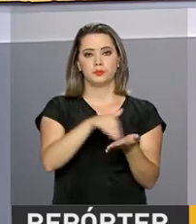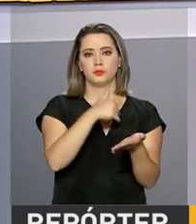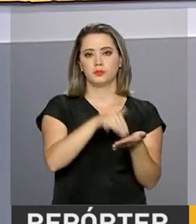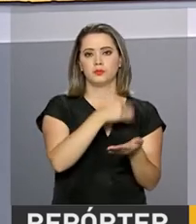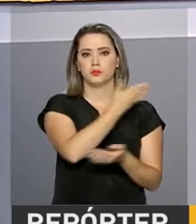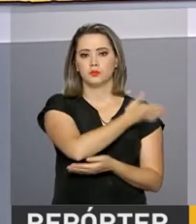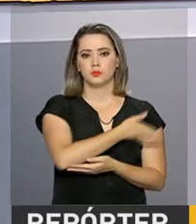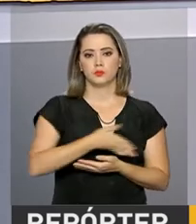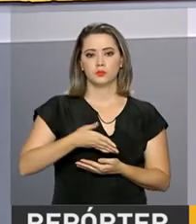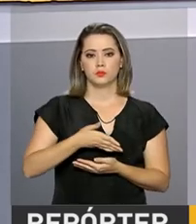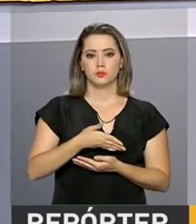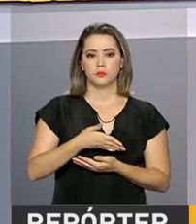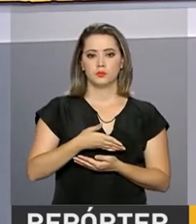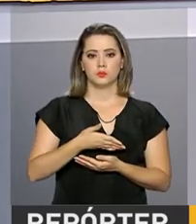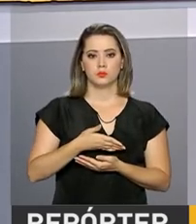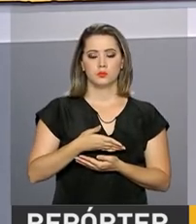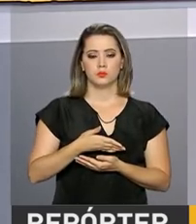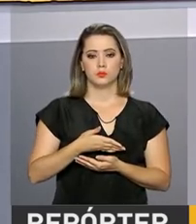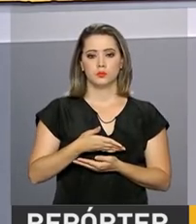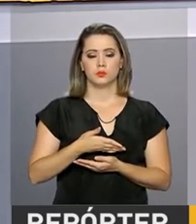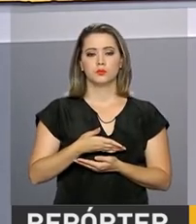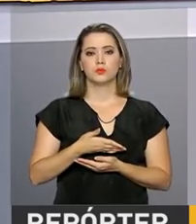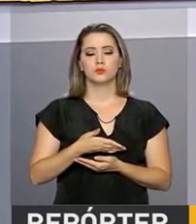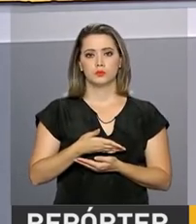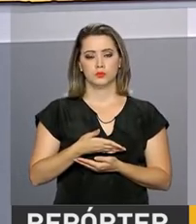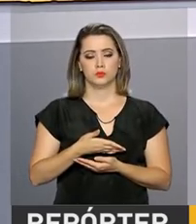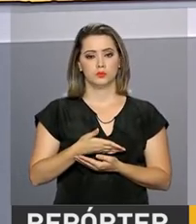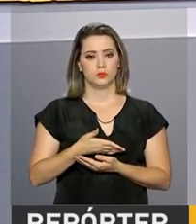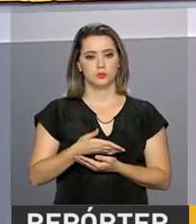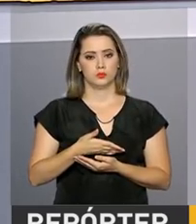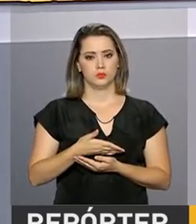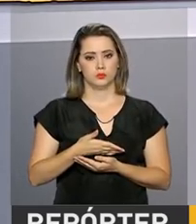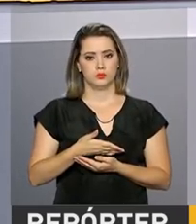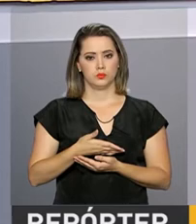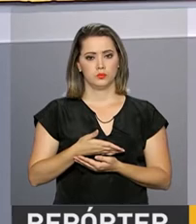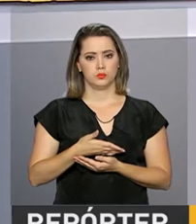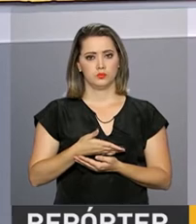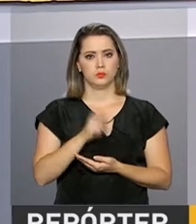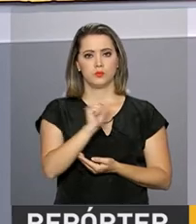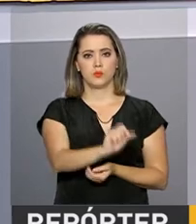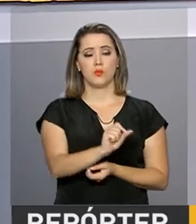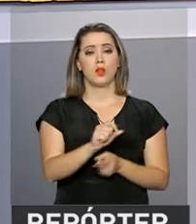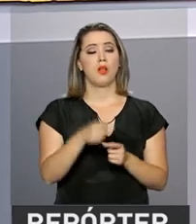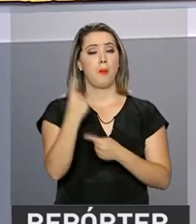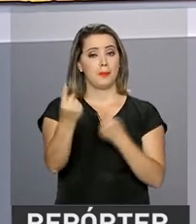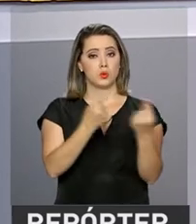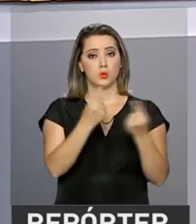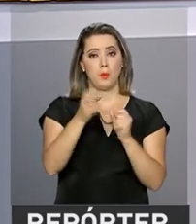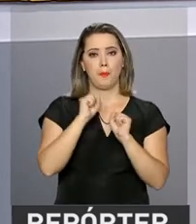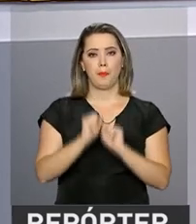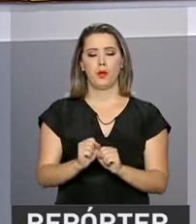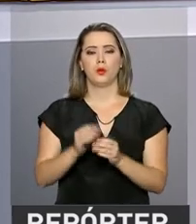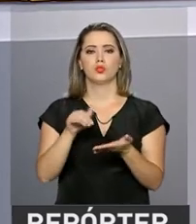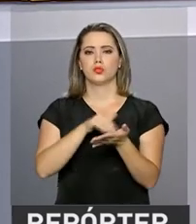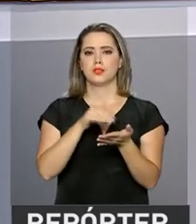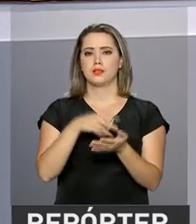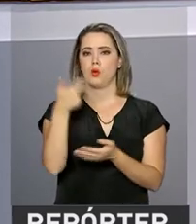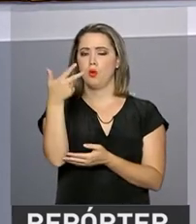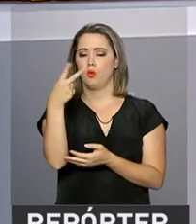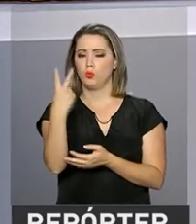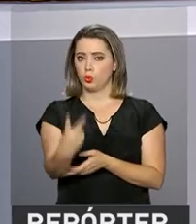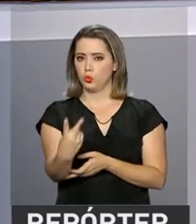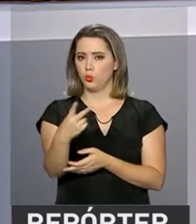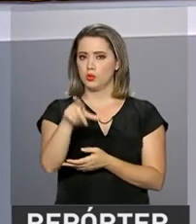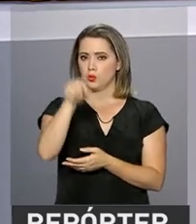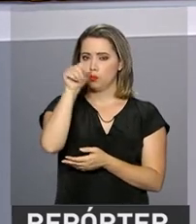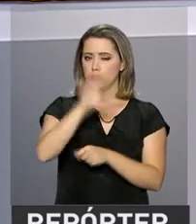pela internet no site sisu.mec.gov.br cada candidato pode fazer até duas opções